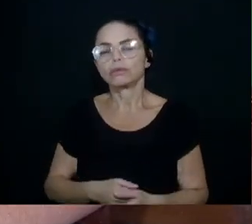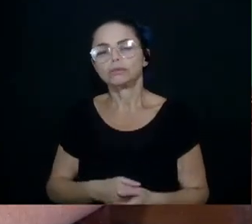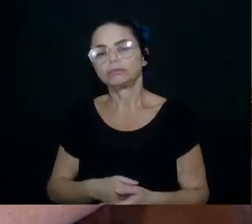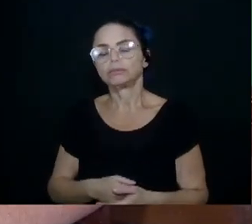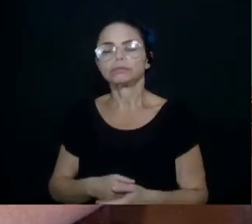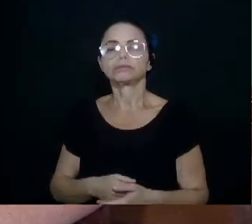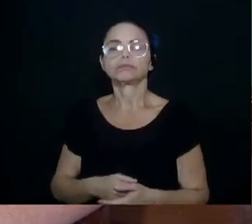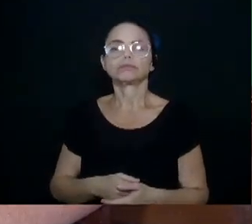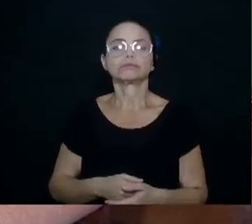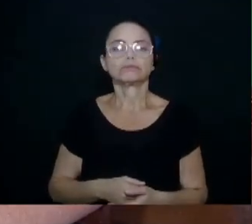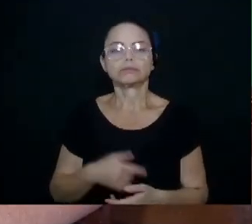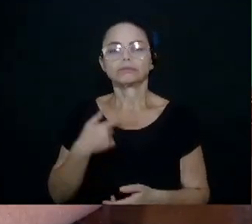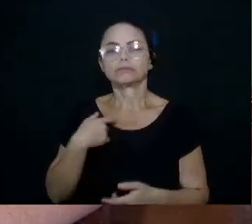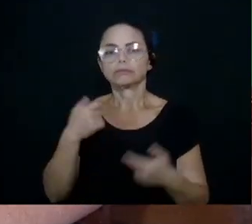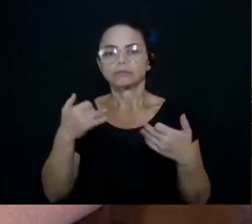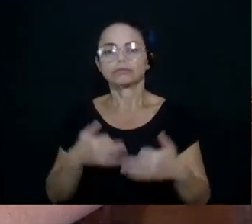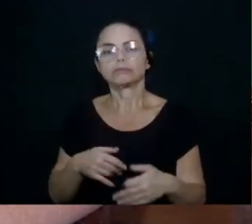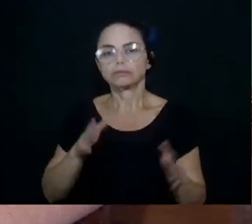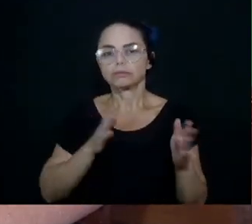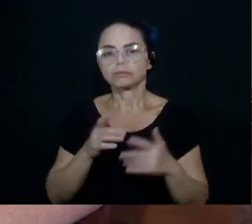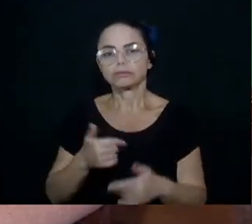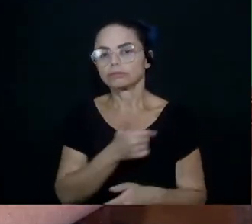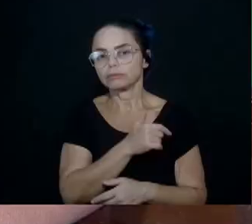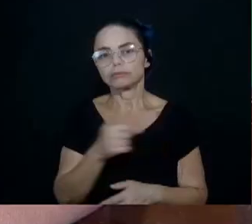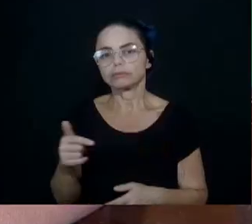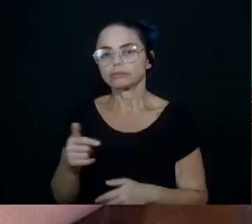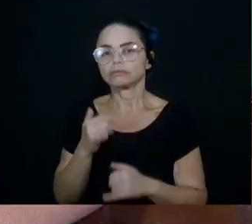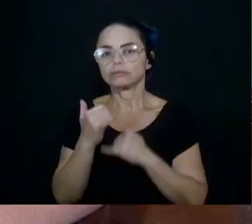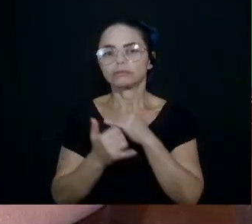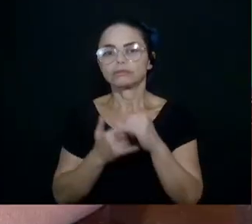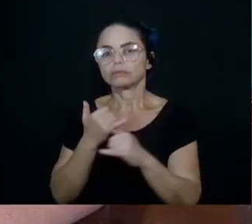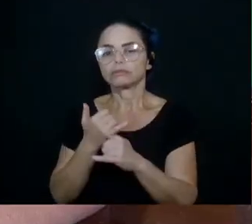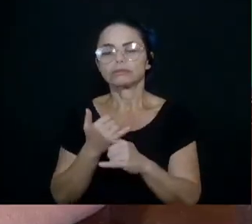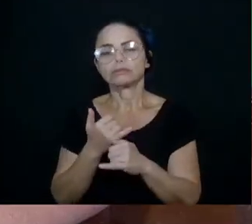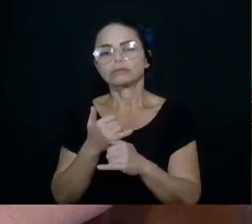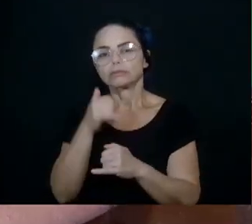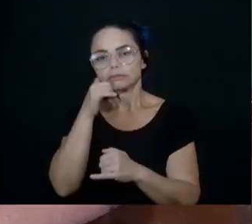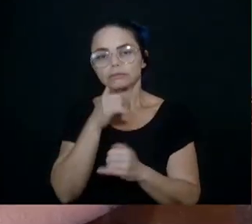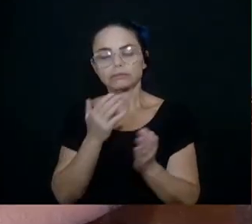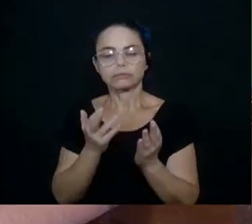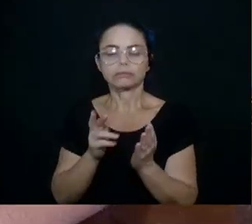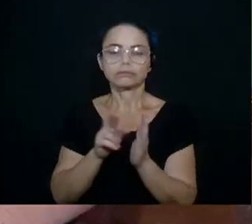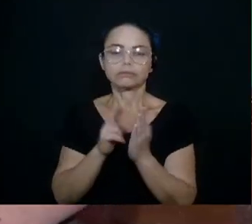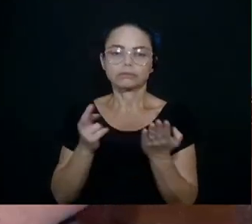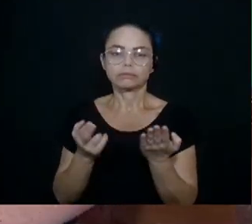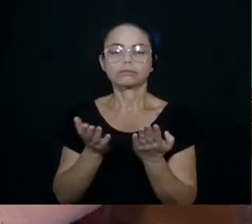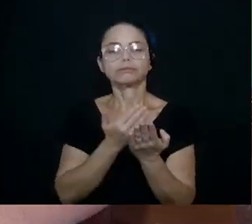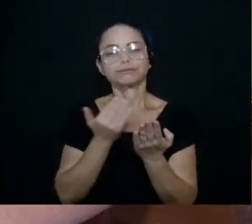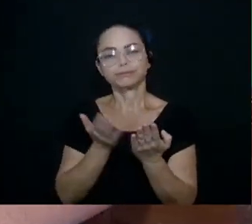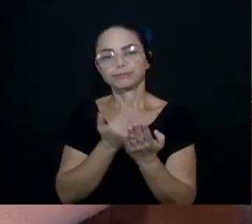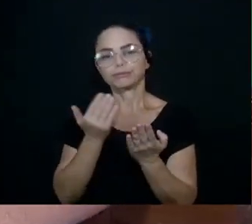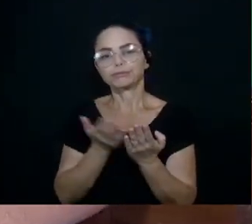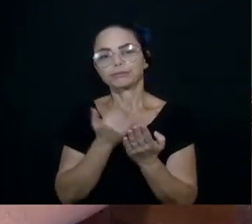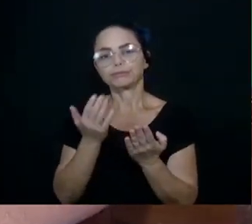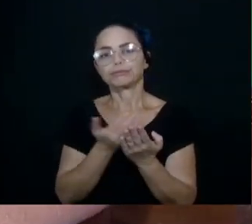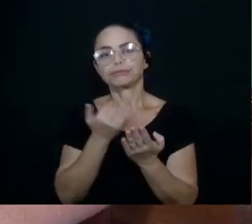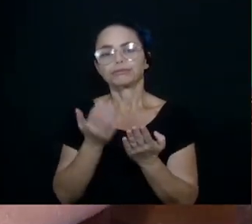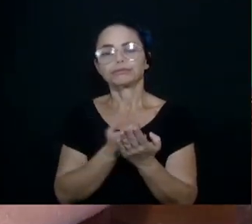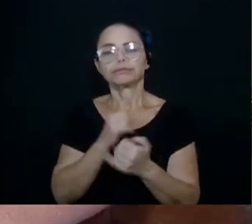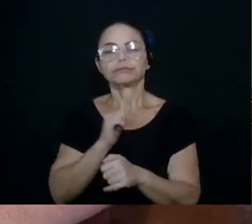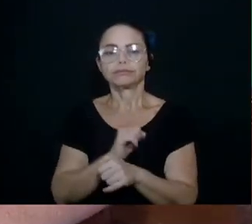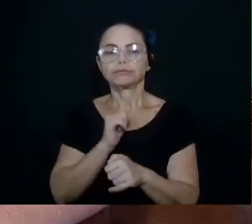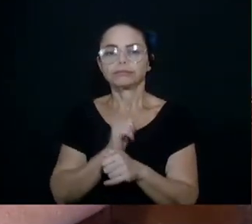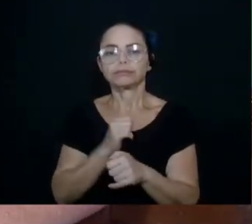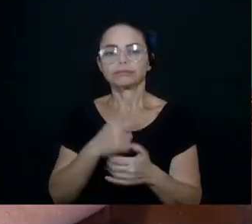geralmente em tempos em que não tinha internet, as mulheres liam as revistas, né? Sim. Enquanto aguardavam no salão. Hoje todo